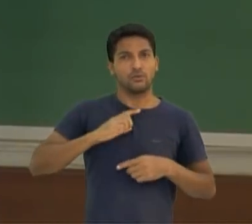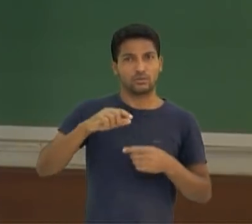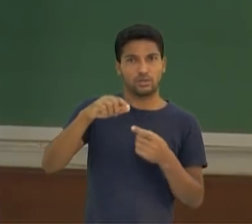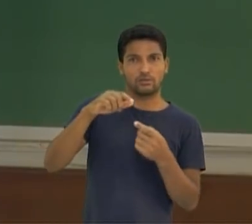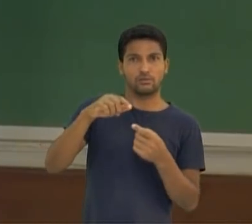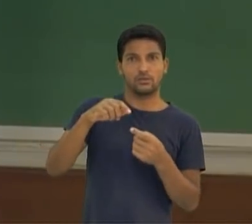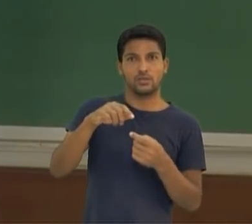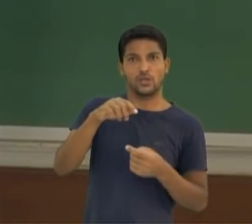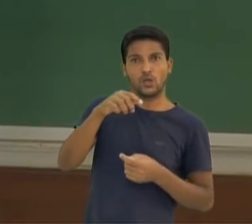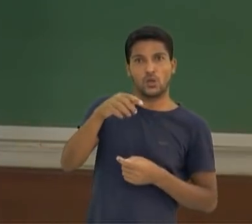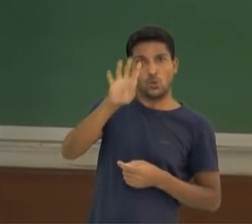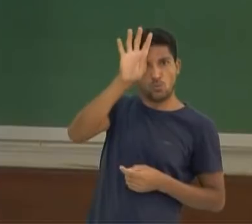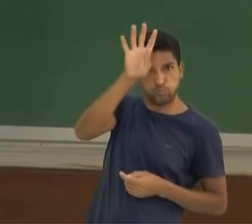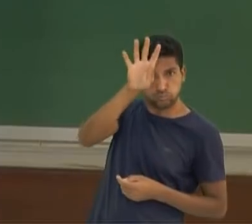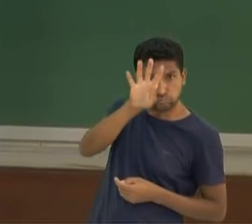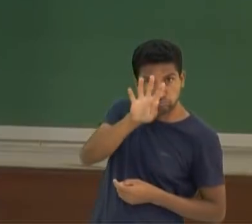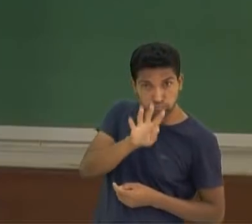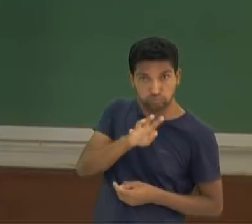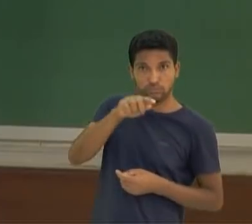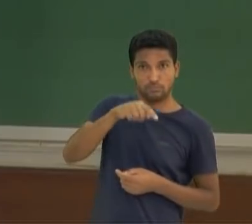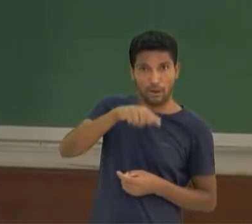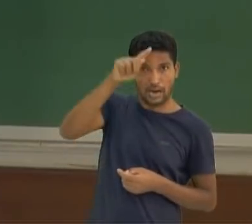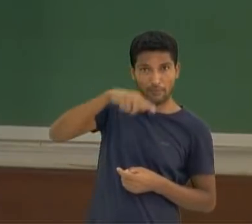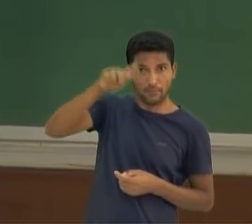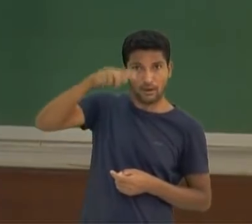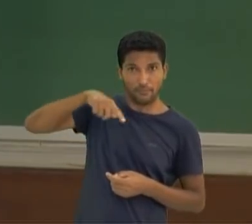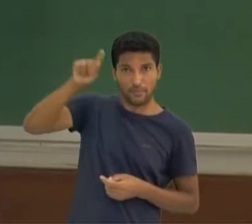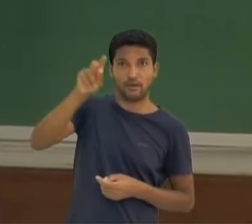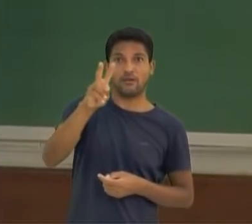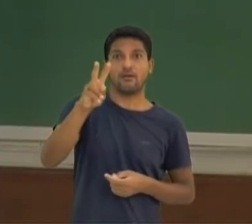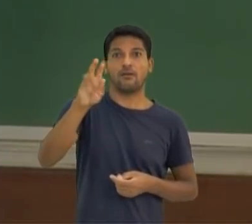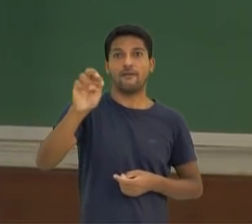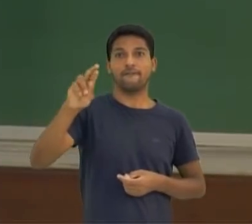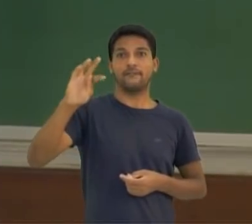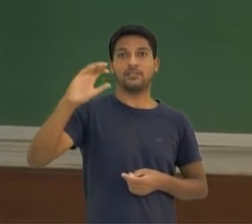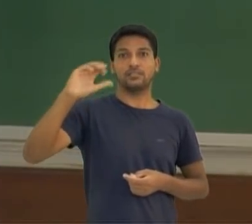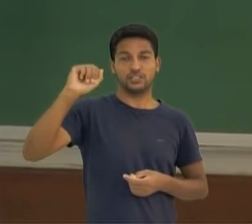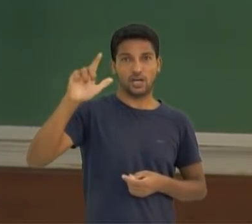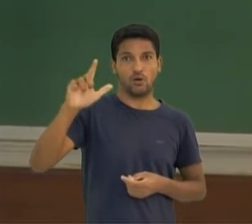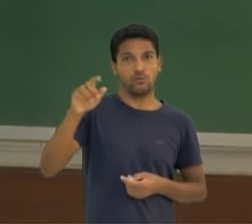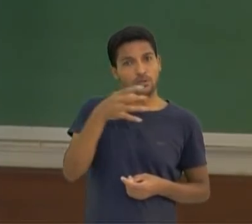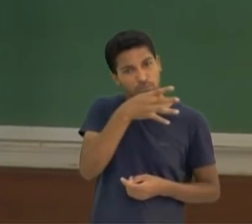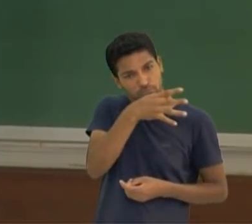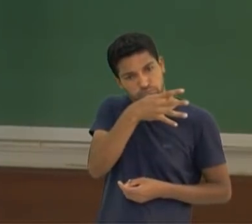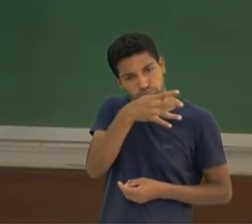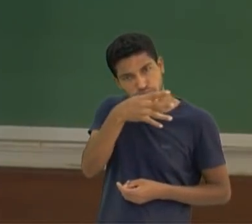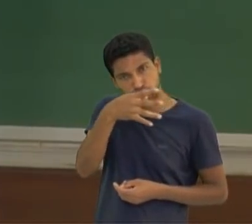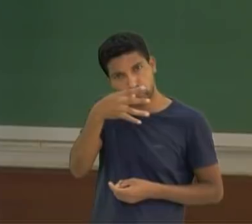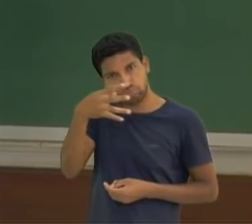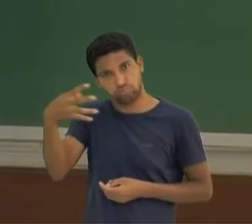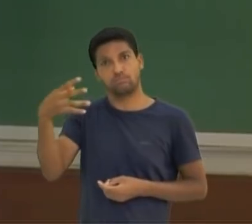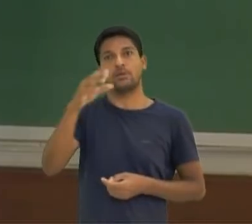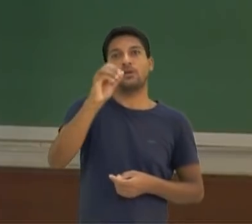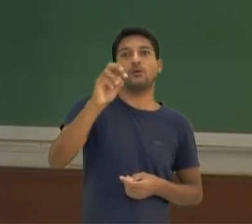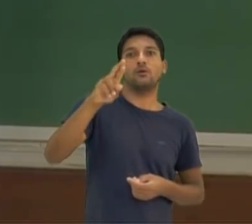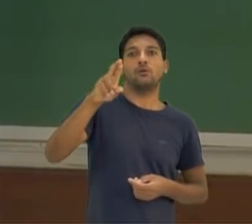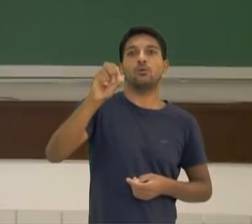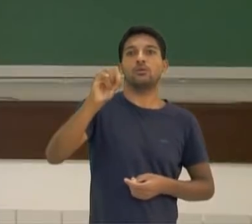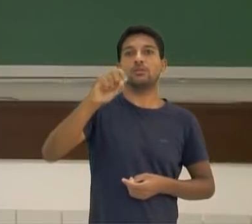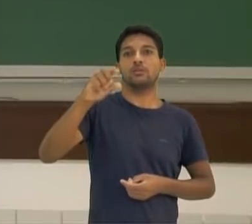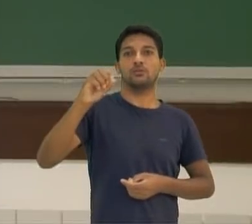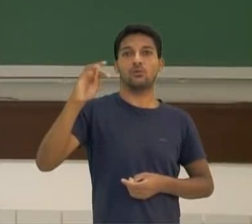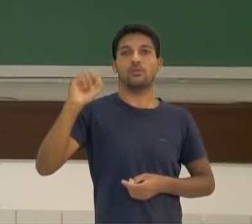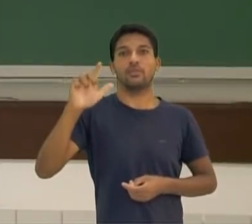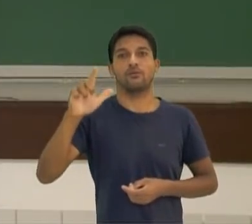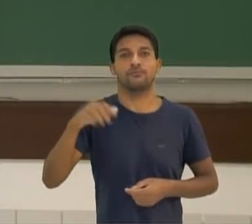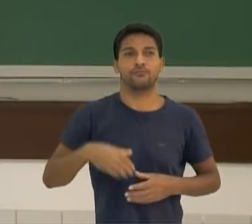e cada coluna foi dada, então, uma determinação. A coluna horizontal representa,